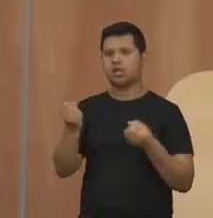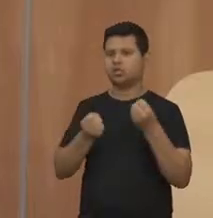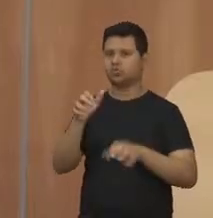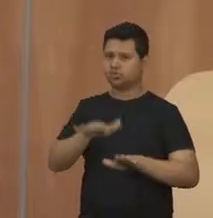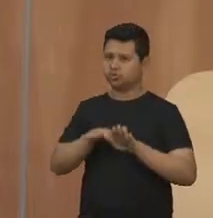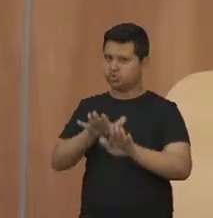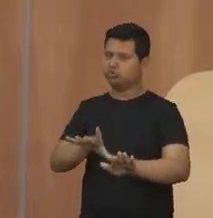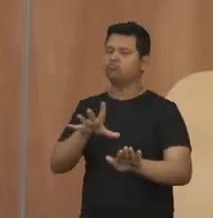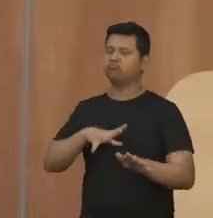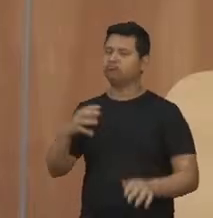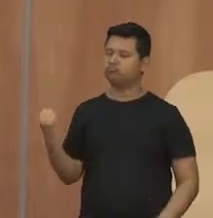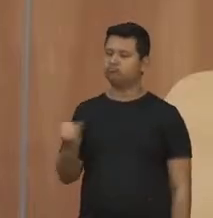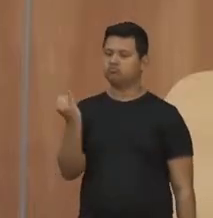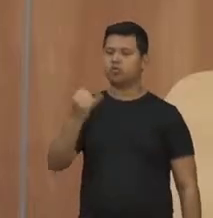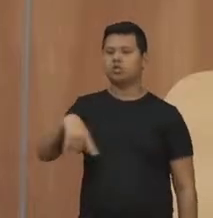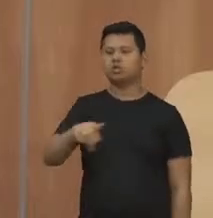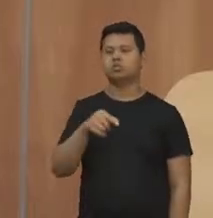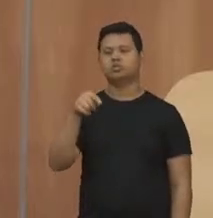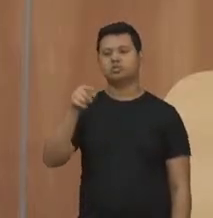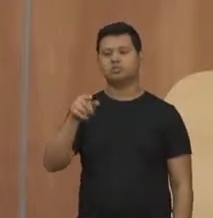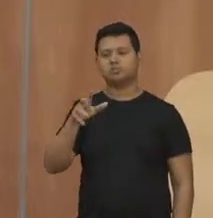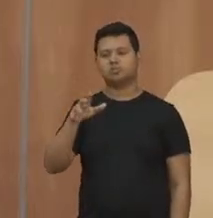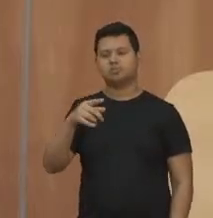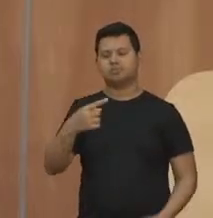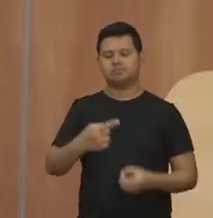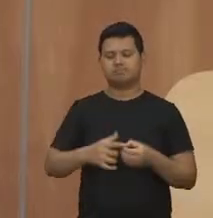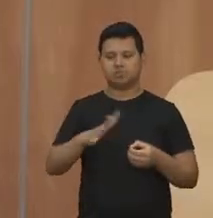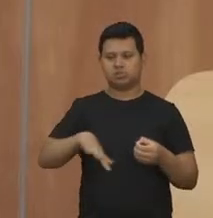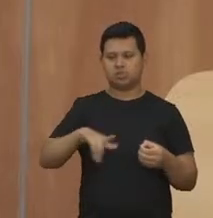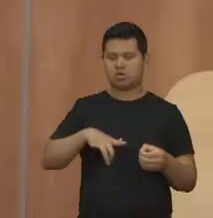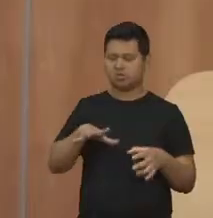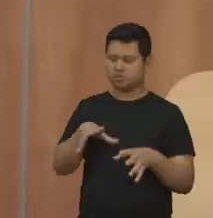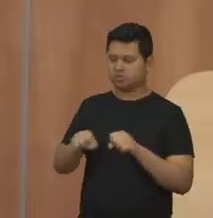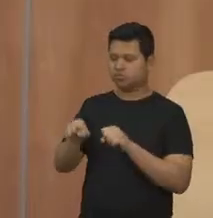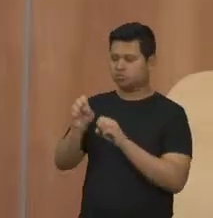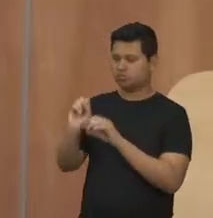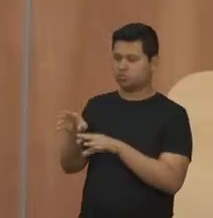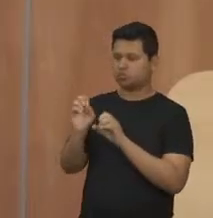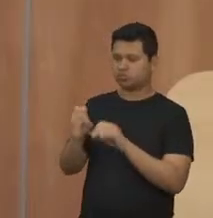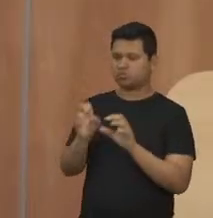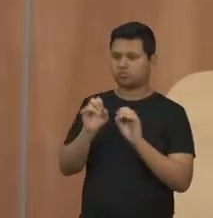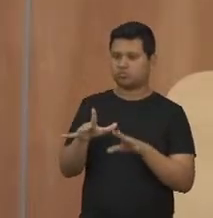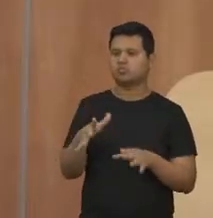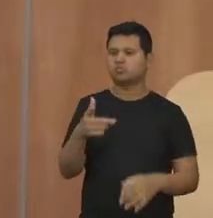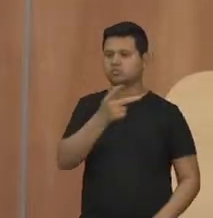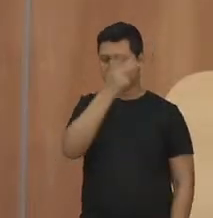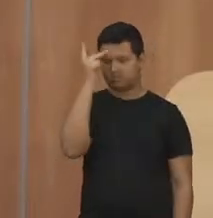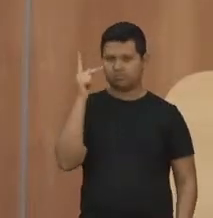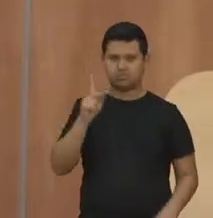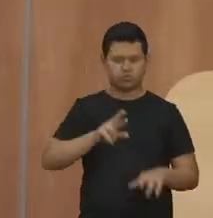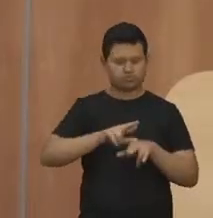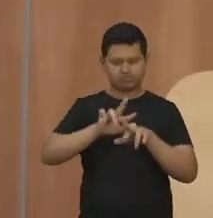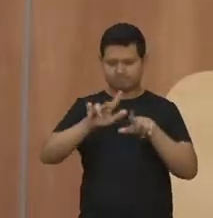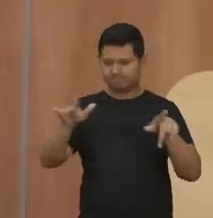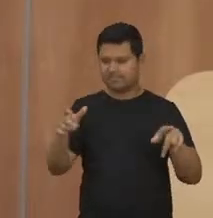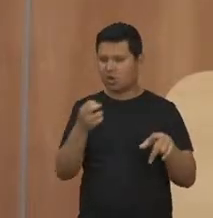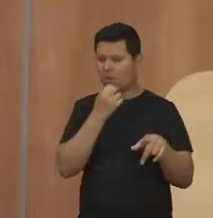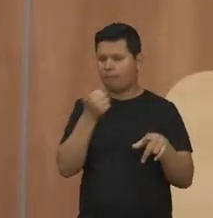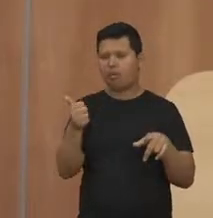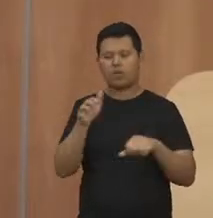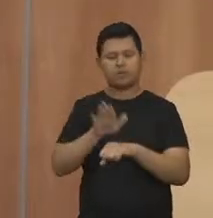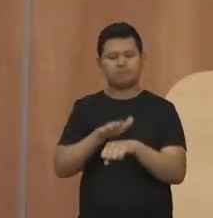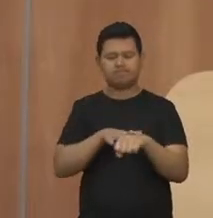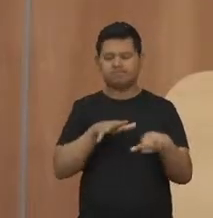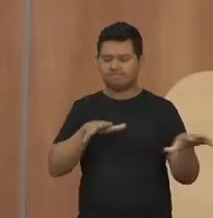sabe o quanto que é um trabalho importante para a cidade, a gente formar cidadãos de bem, que são multiplicadores de boas